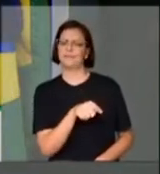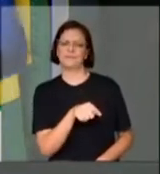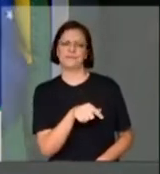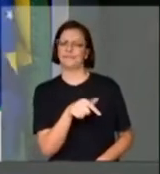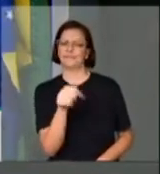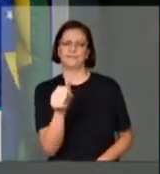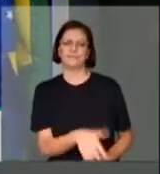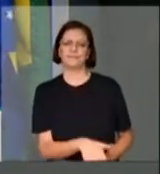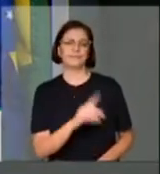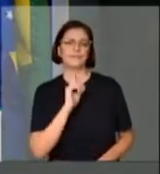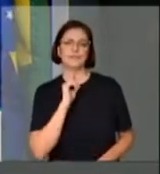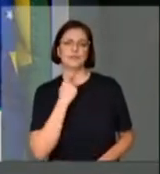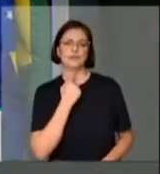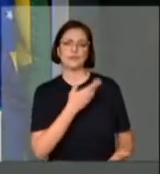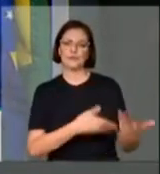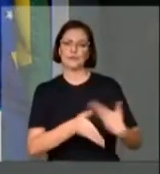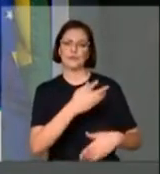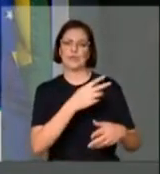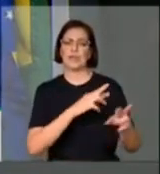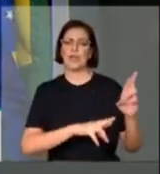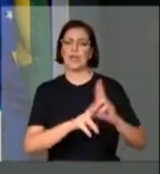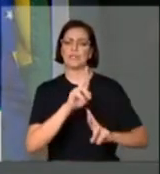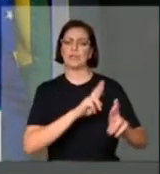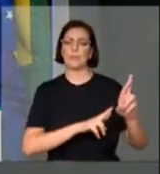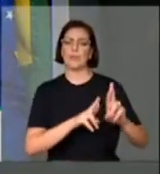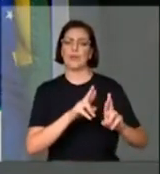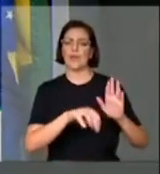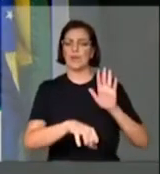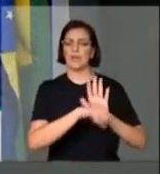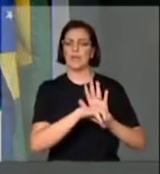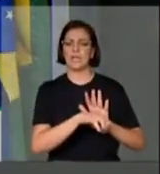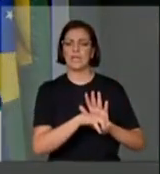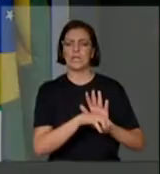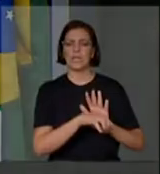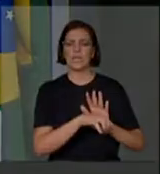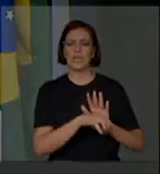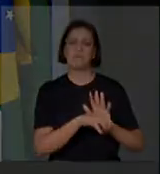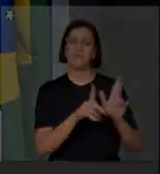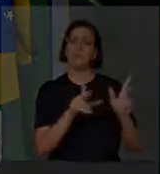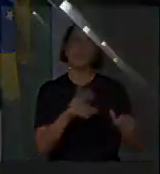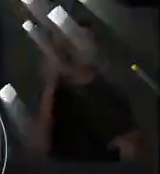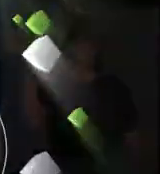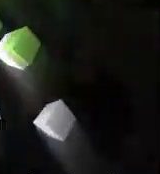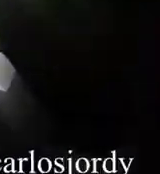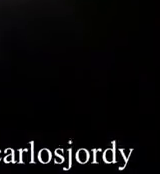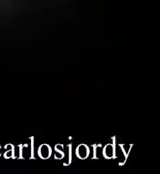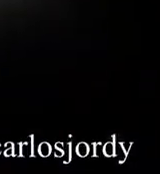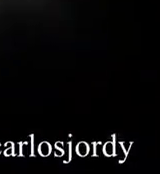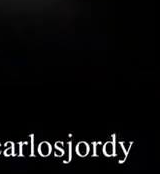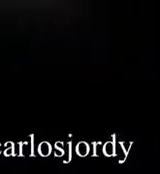como sempre foi quando era à frente do governo federal ligado às Farc. Muito obrigado.